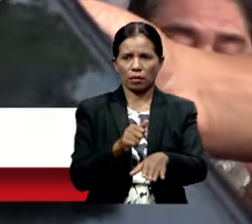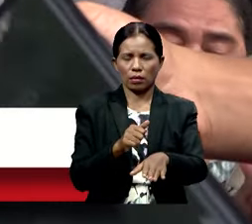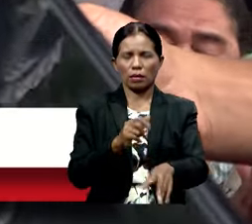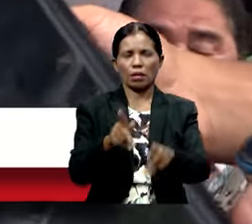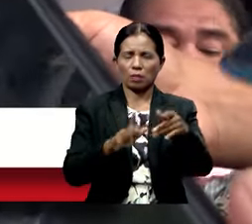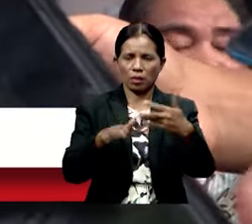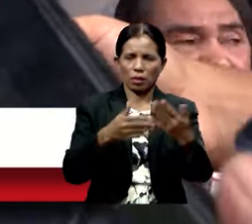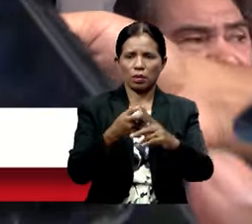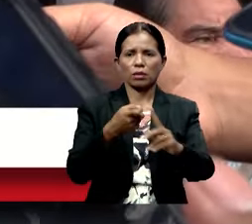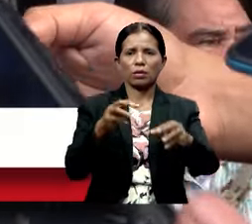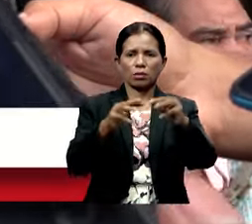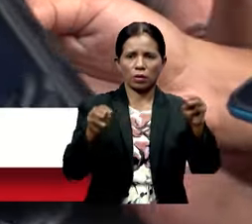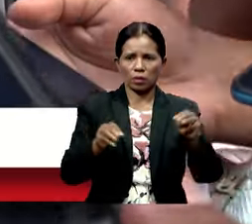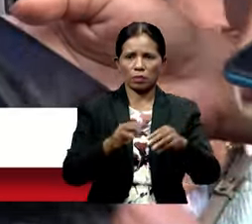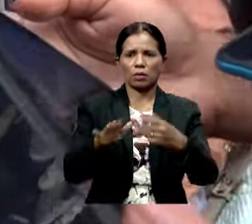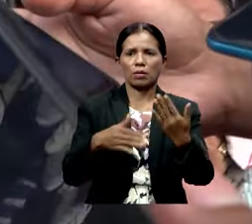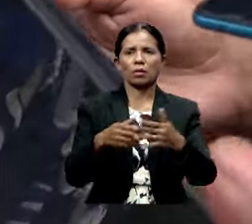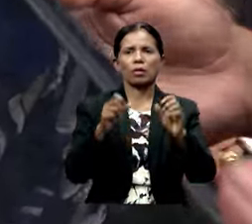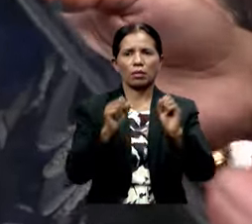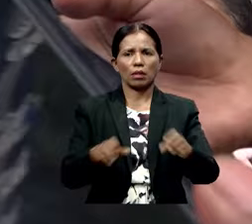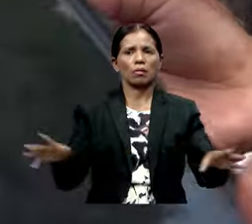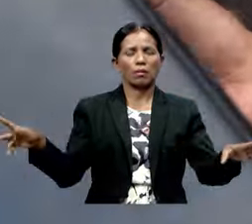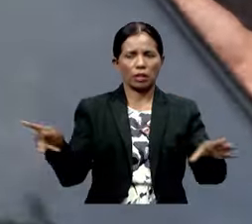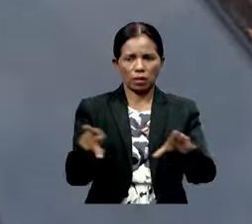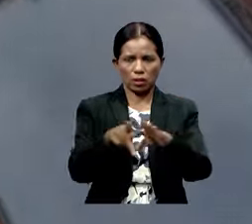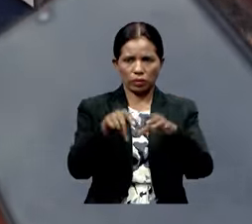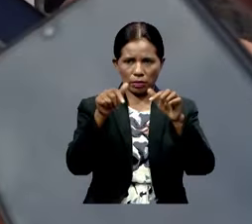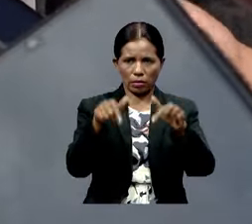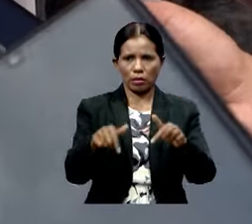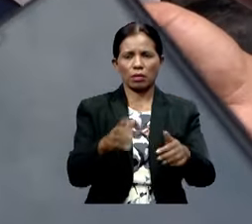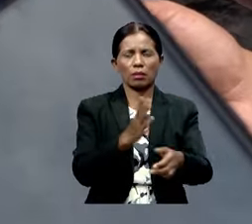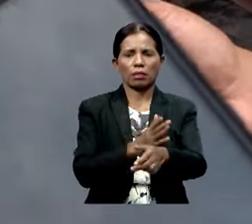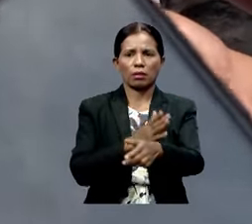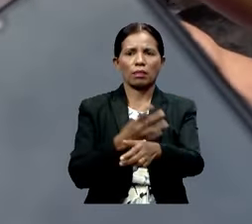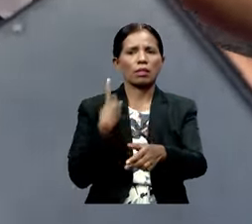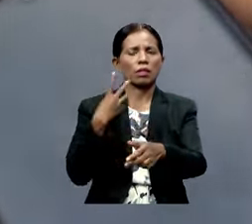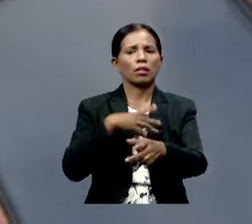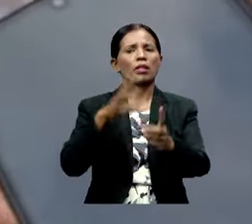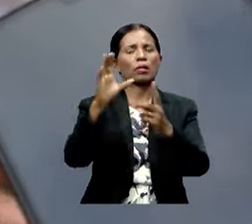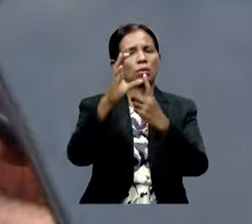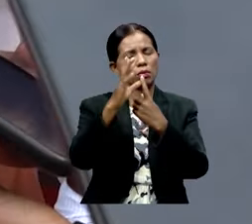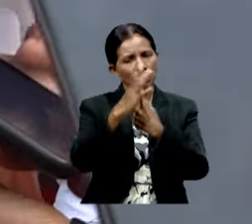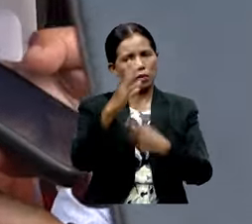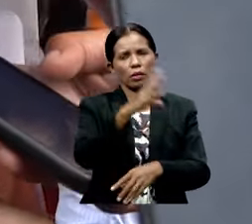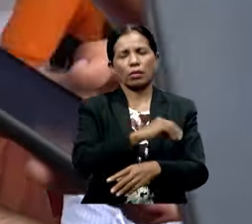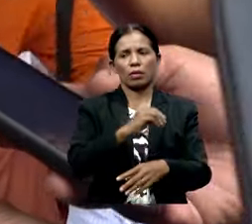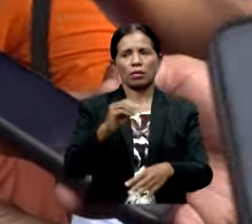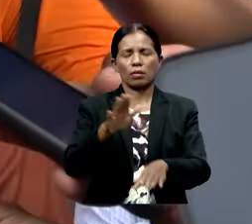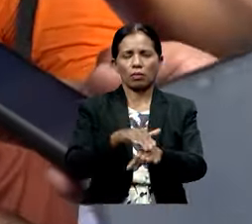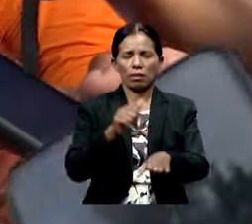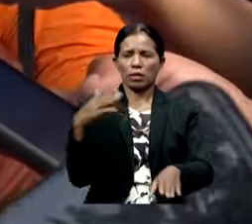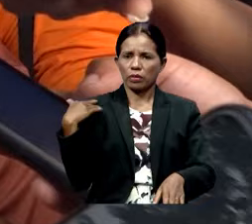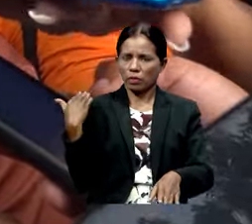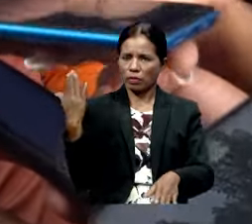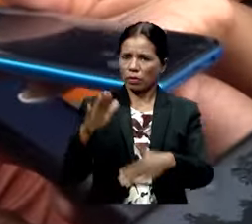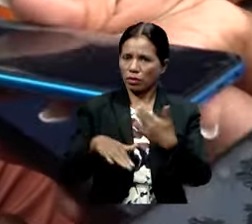comunidade husi município sira, hodi hola parte e a caranava ne, hodi promove e tem a cultura, no mos convida jovem